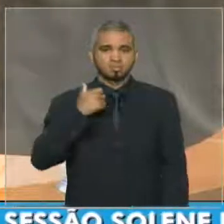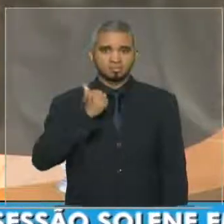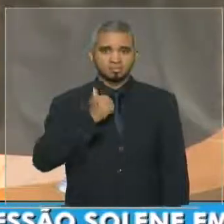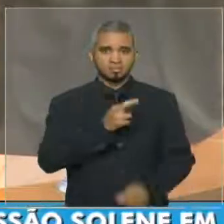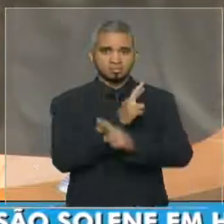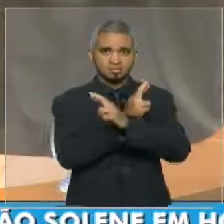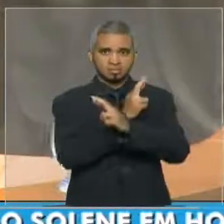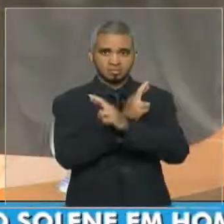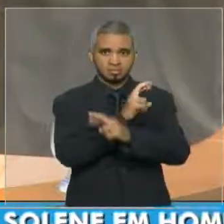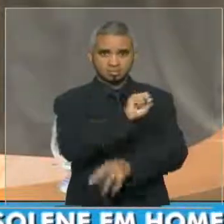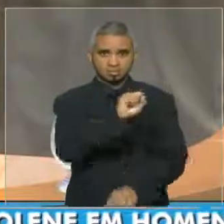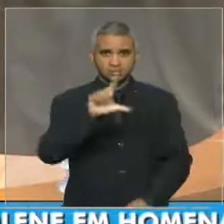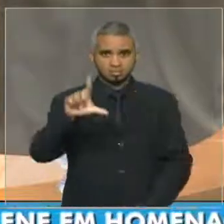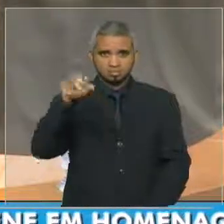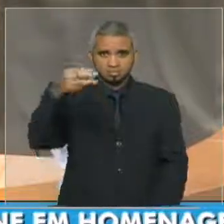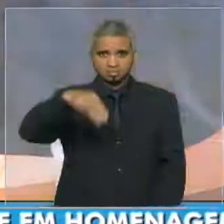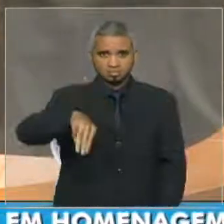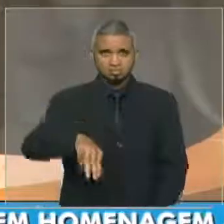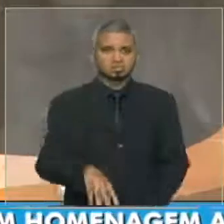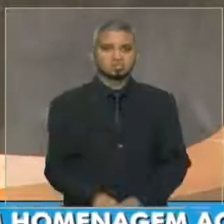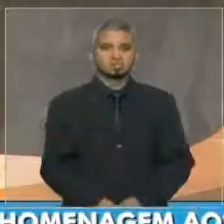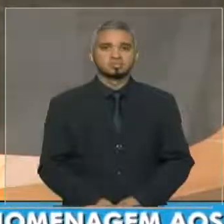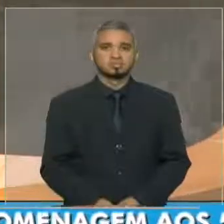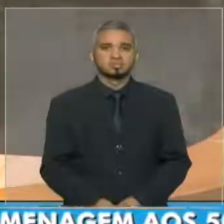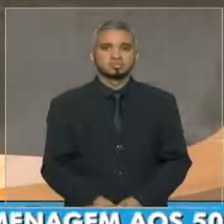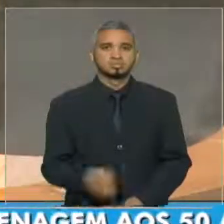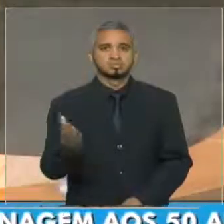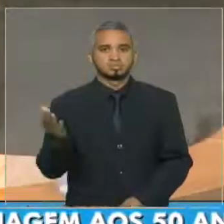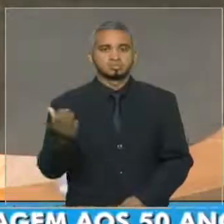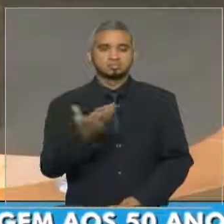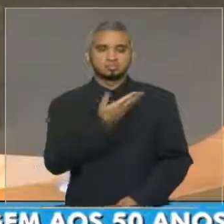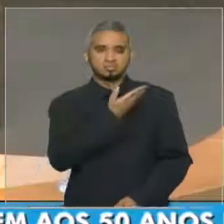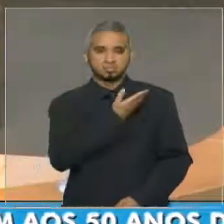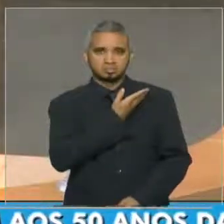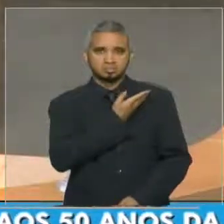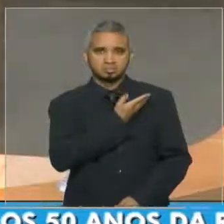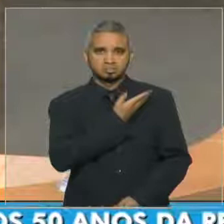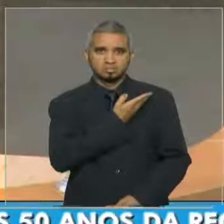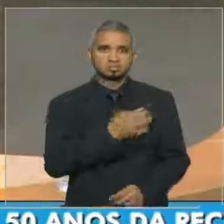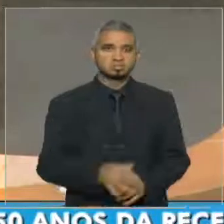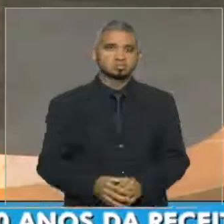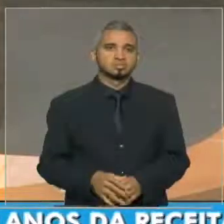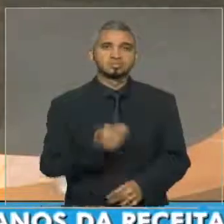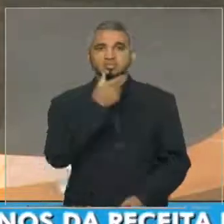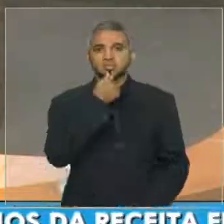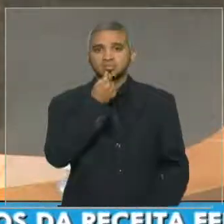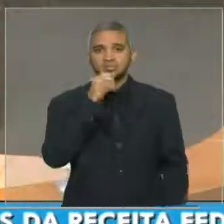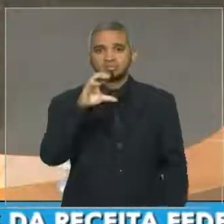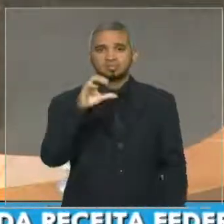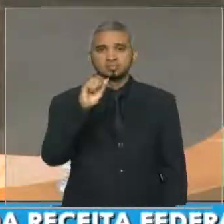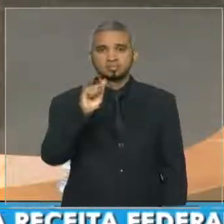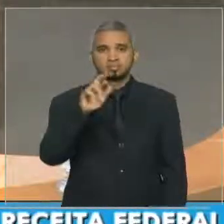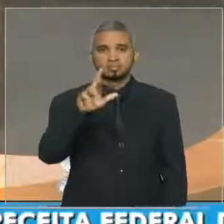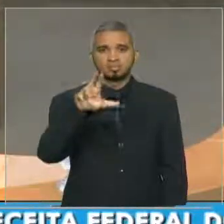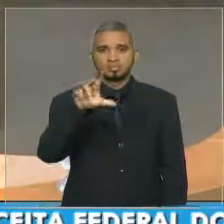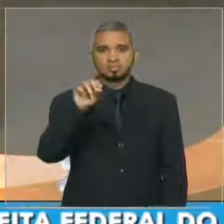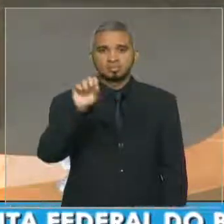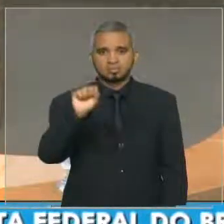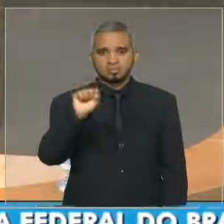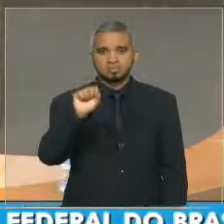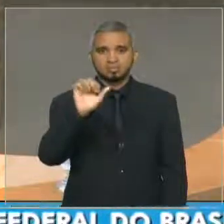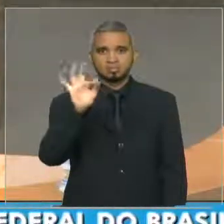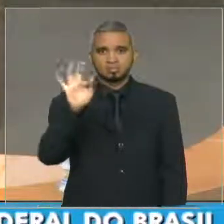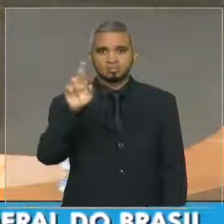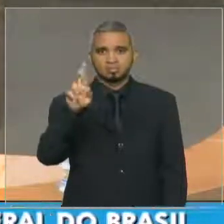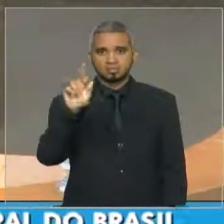Federal em São Luís do Maranhão, excelente colega, senhor Carlos Eduardo França, delegado